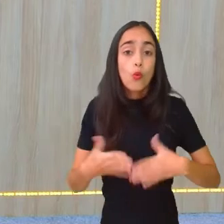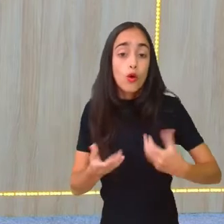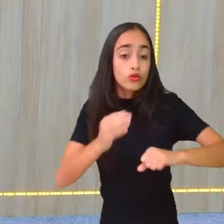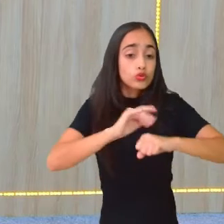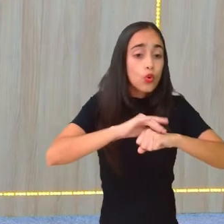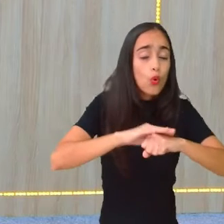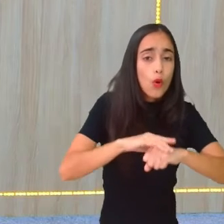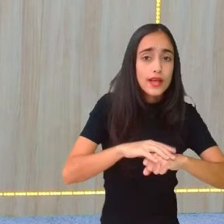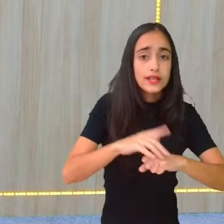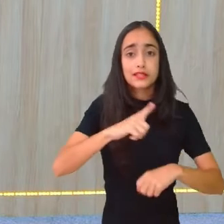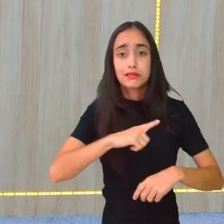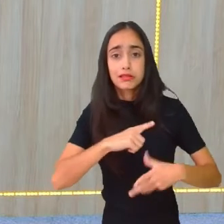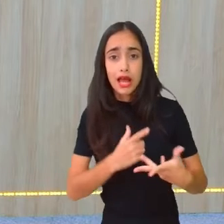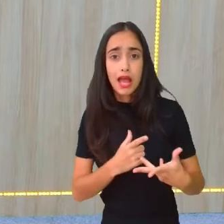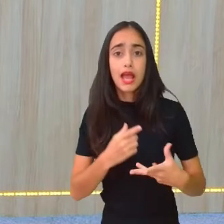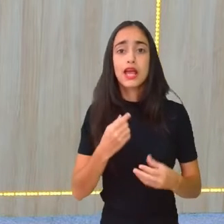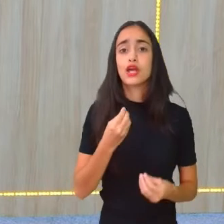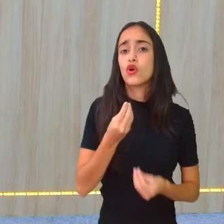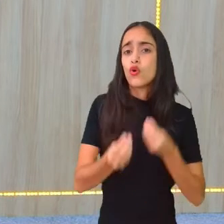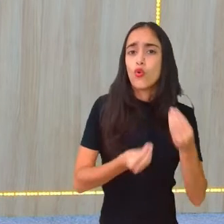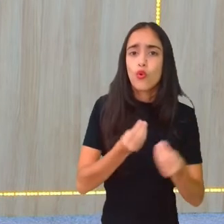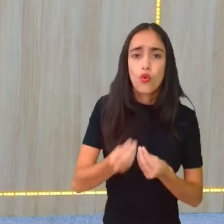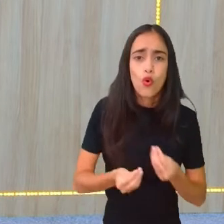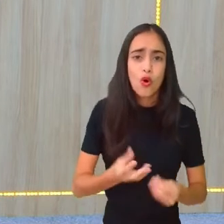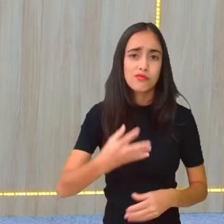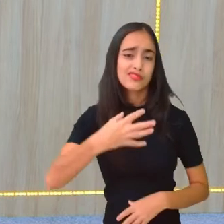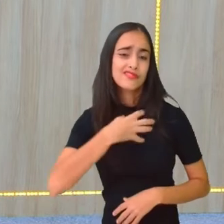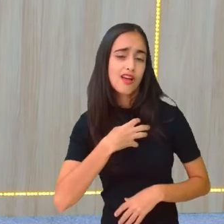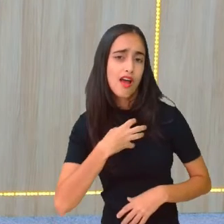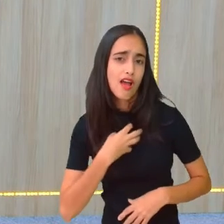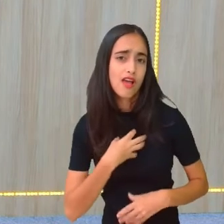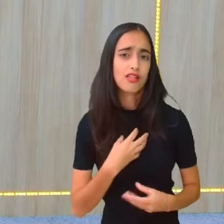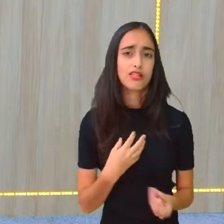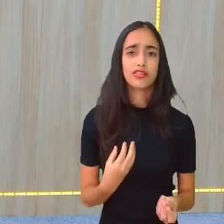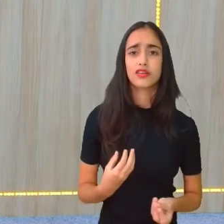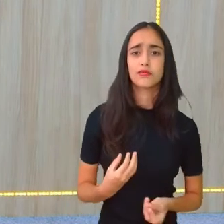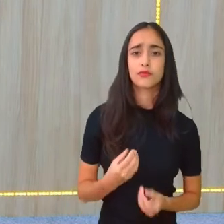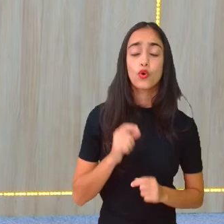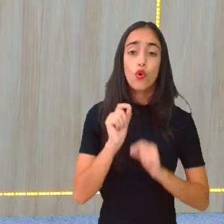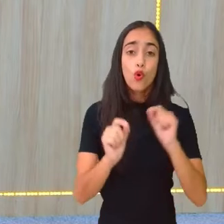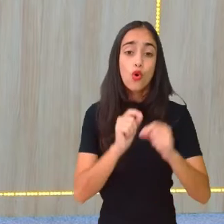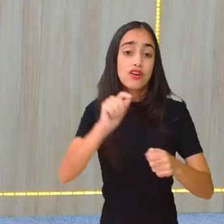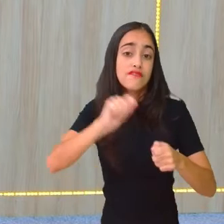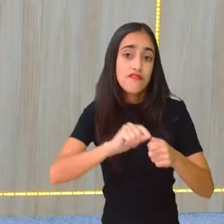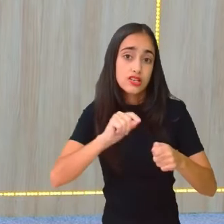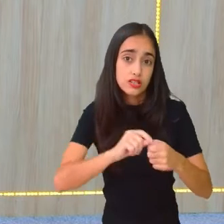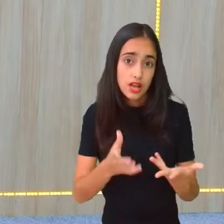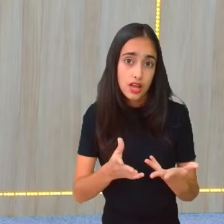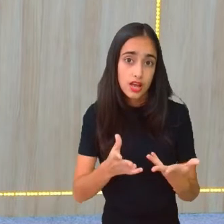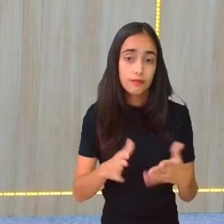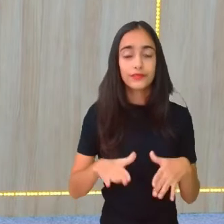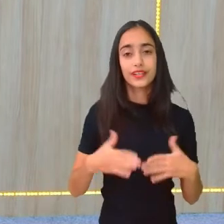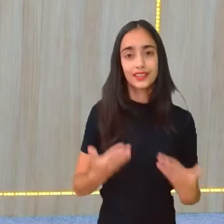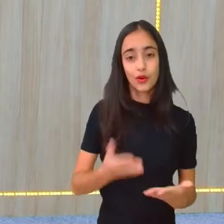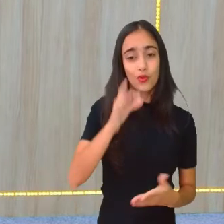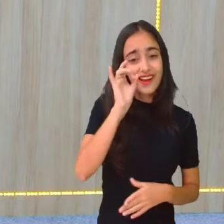como combater, quais são os sintomas. Então, cada parte disso é uma parte específica do texto e isso fica